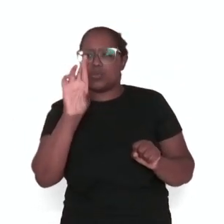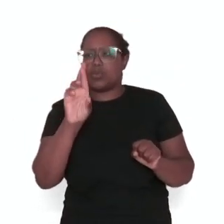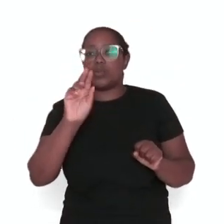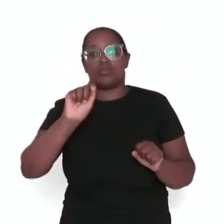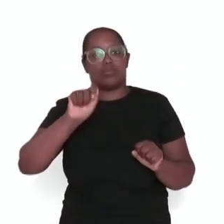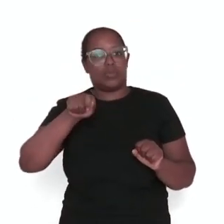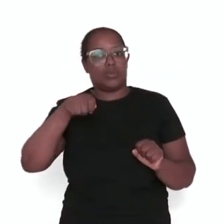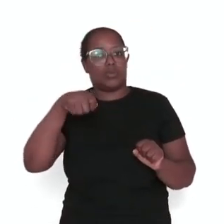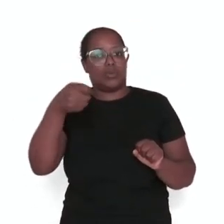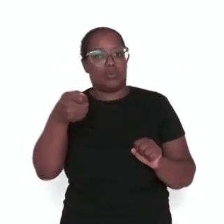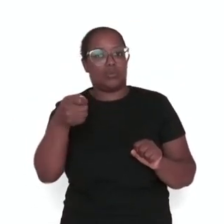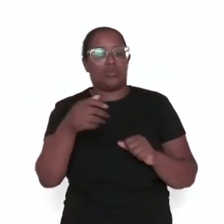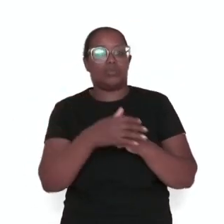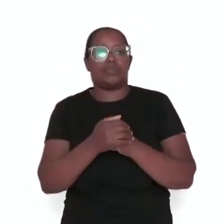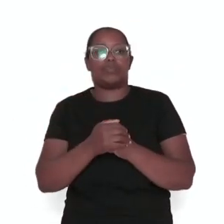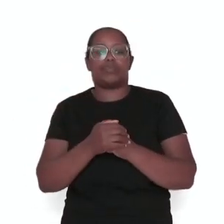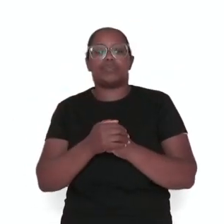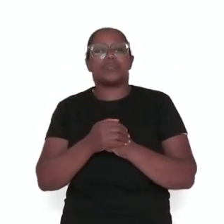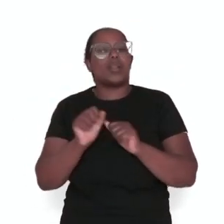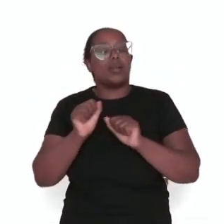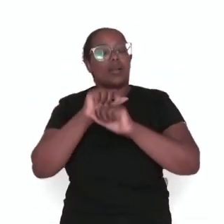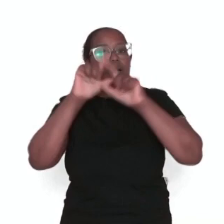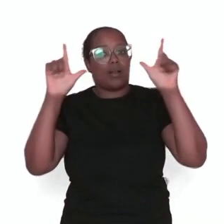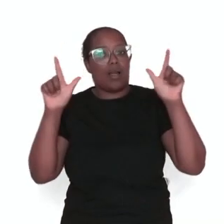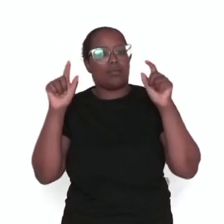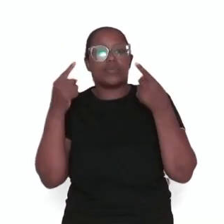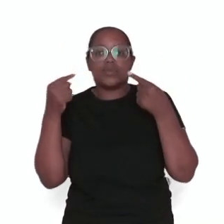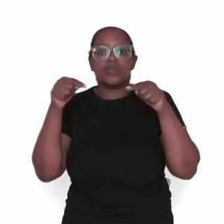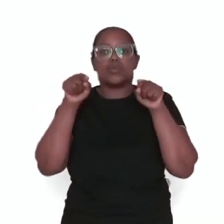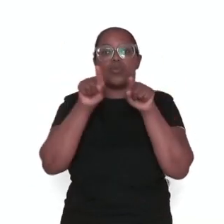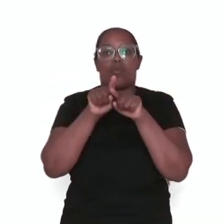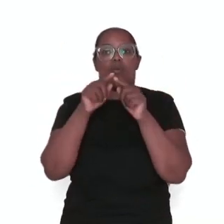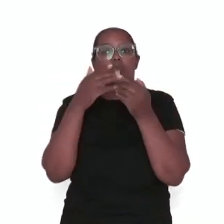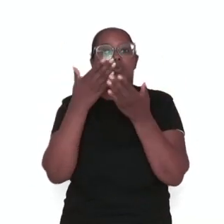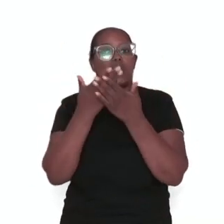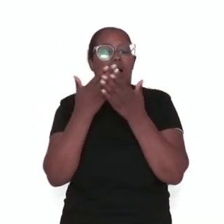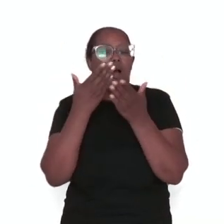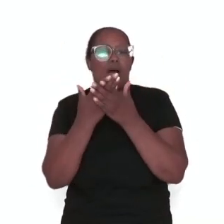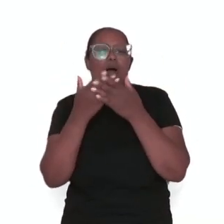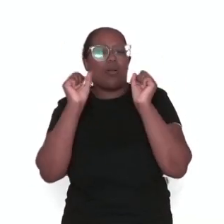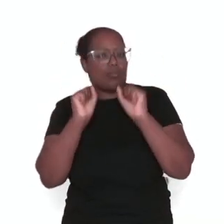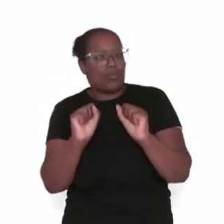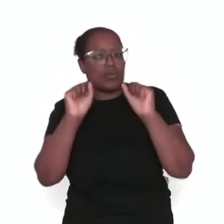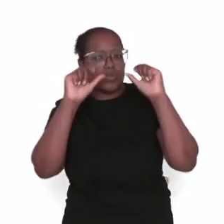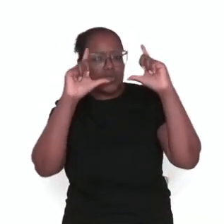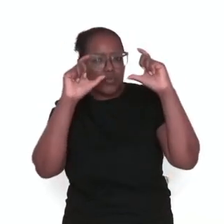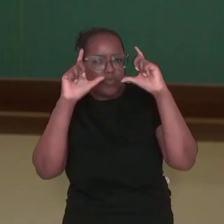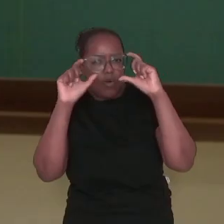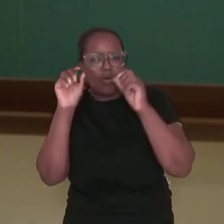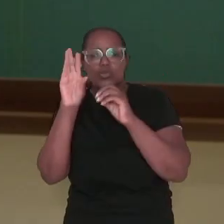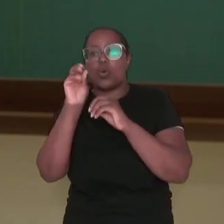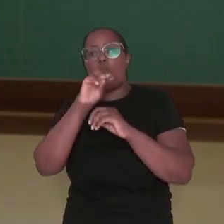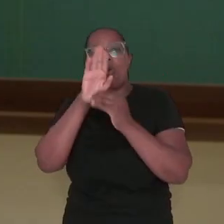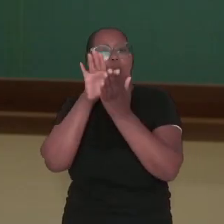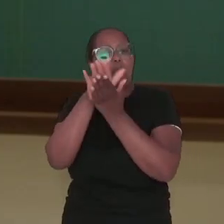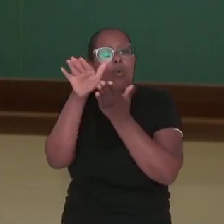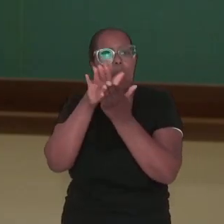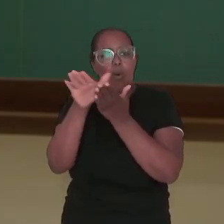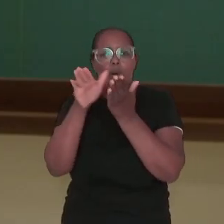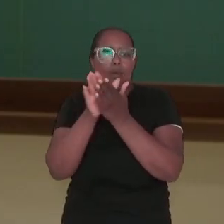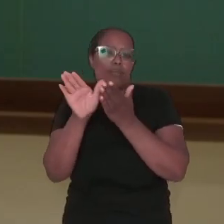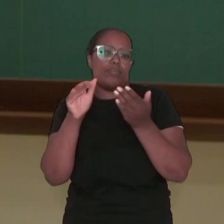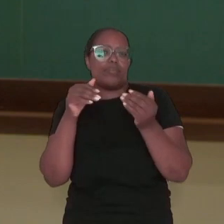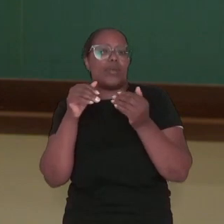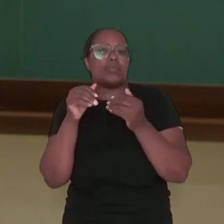símbolo. Claro, pessoal, depois vocês voltam à aula, tiram uma foto, faz uma cópia disso daqui, o que importa para nós no